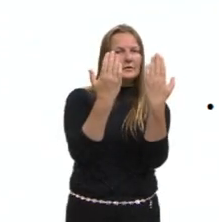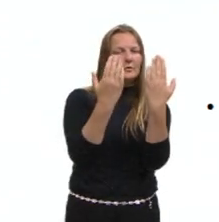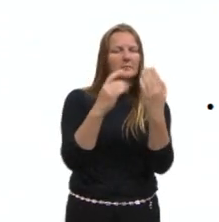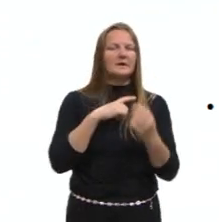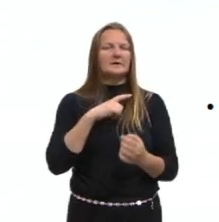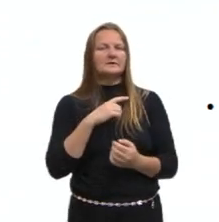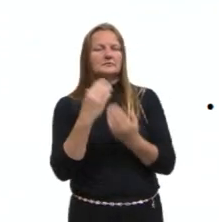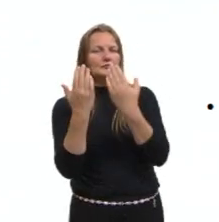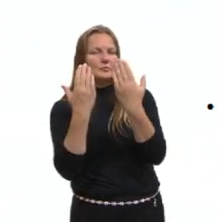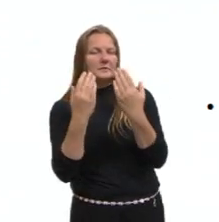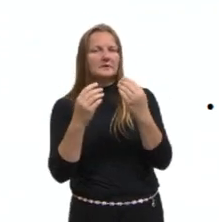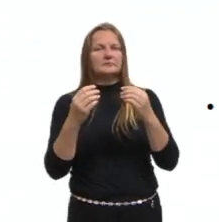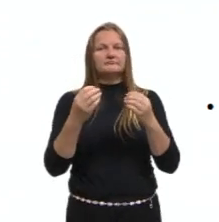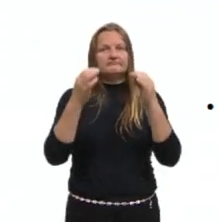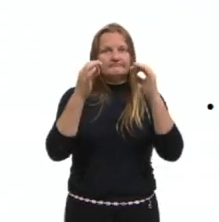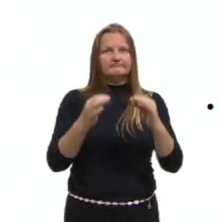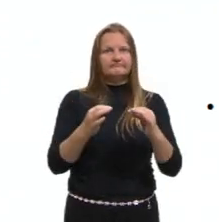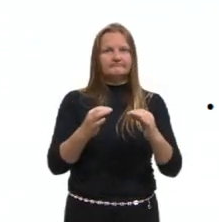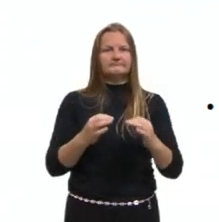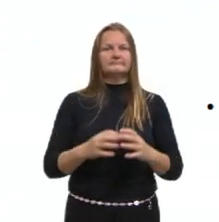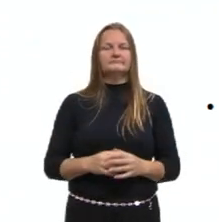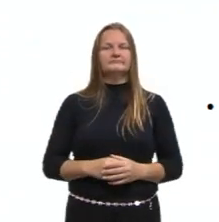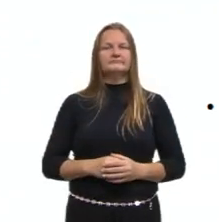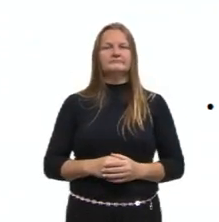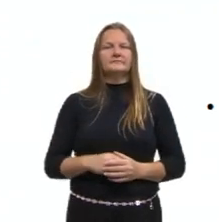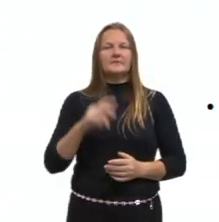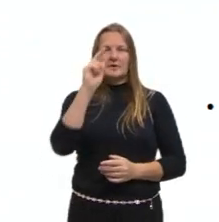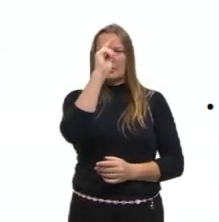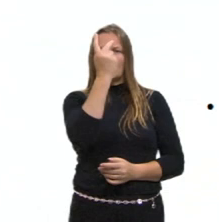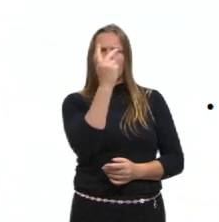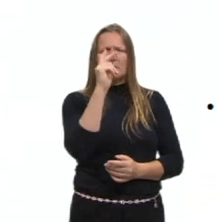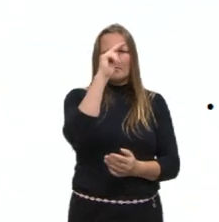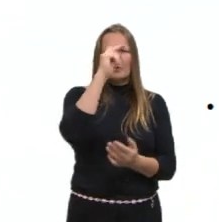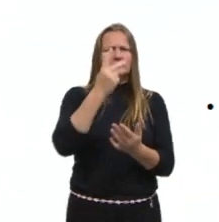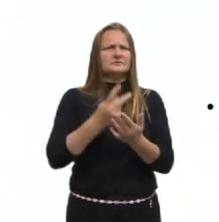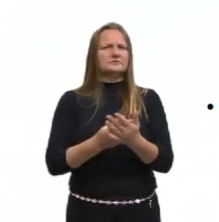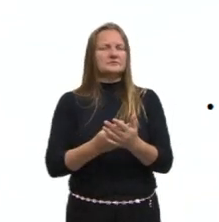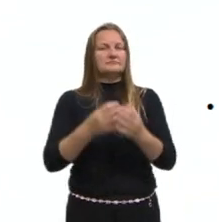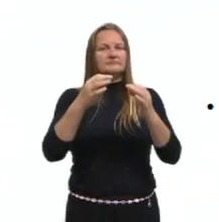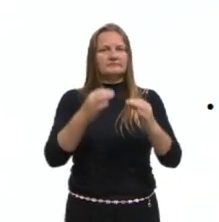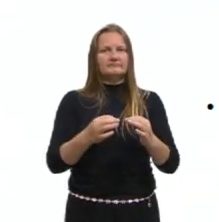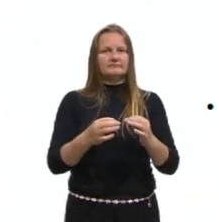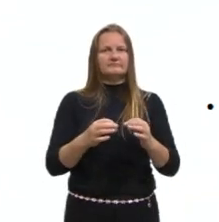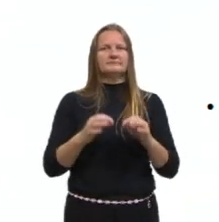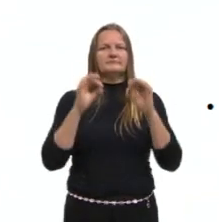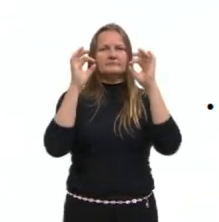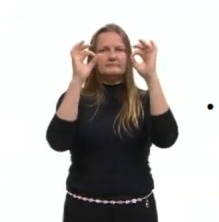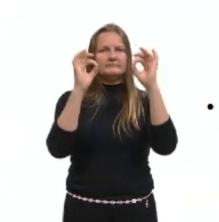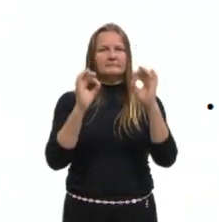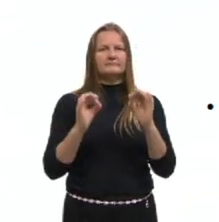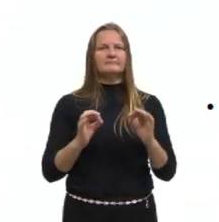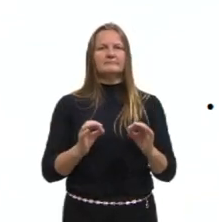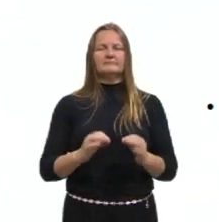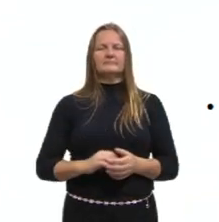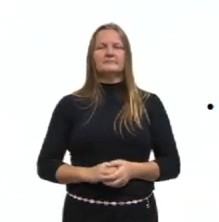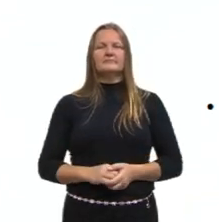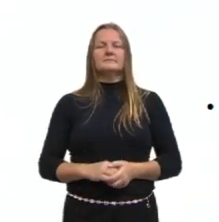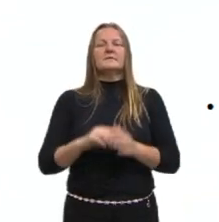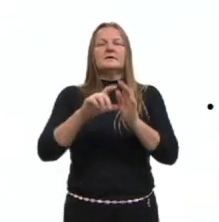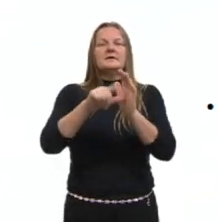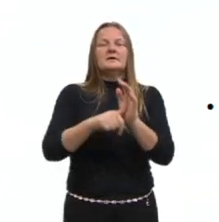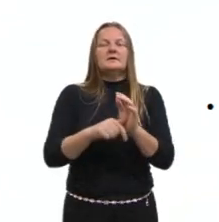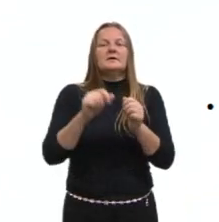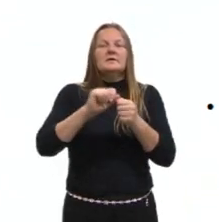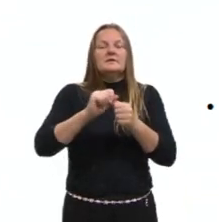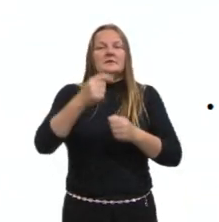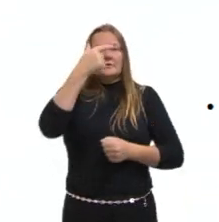literatura para ver se tá coerente para ver se a nossa hipótese tá coerente se o nosso resultado está coerente tá depois eu fiz